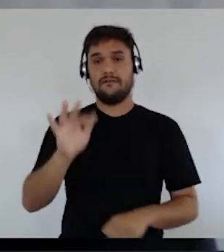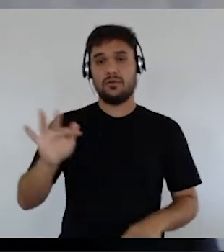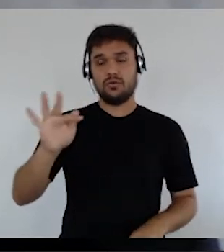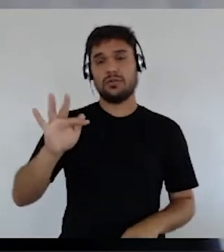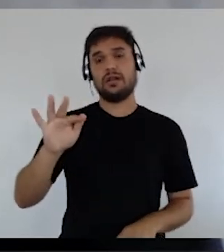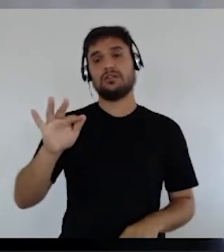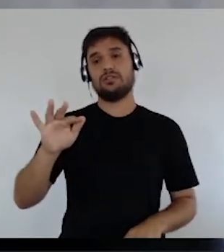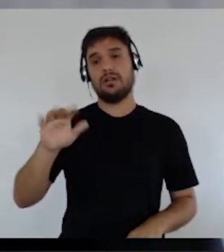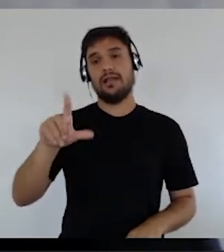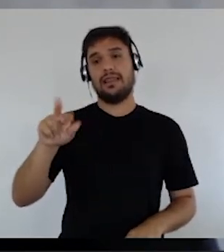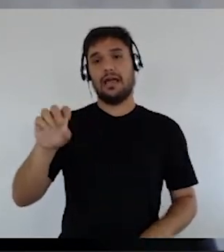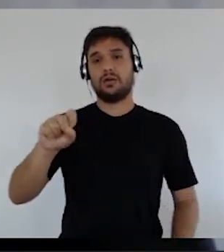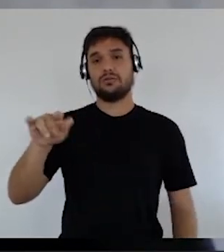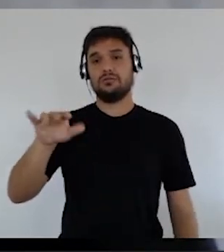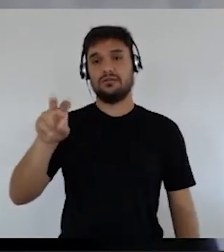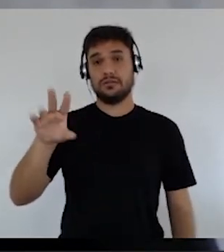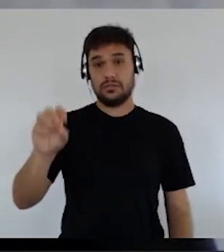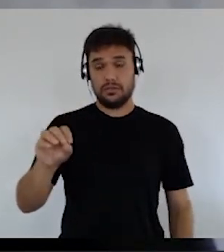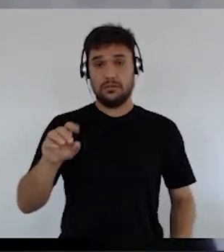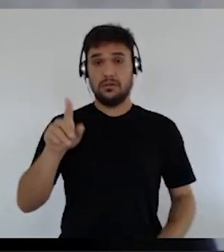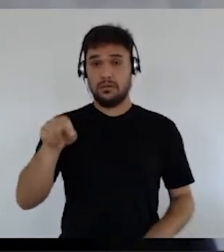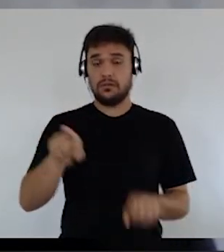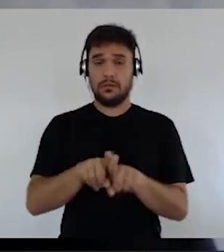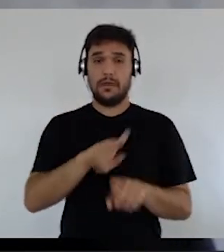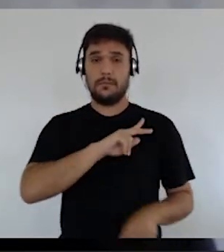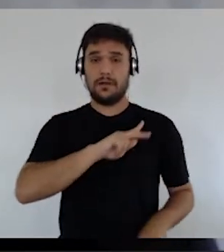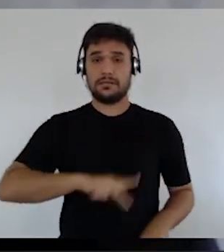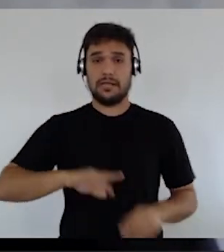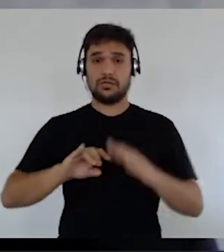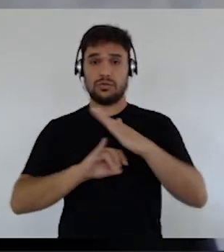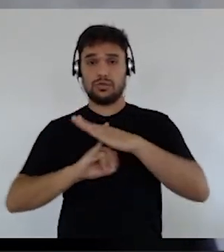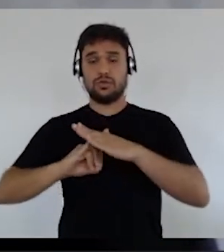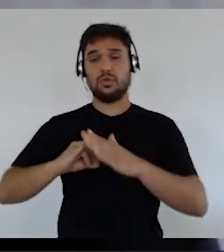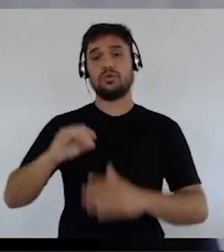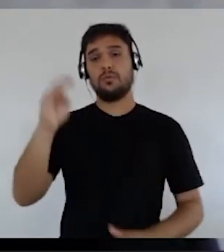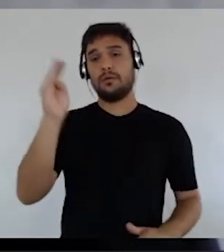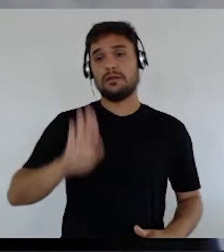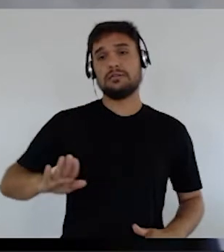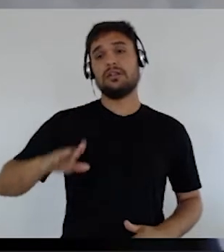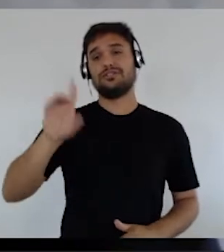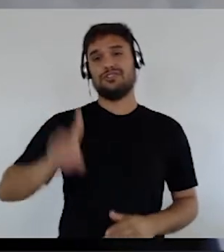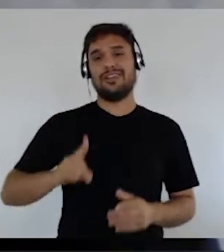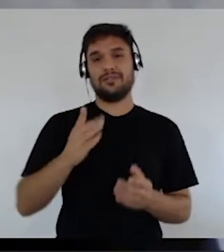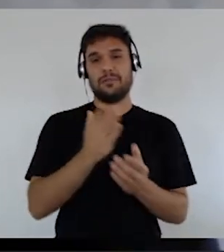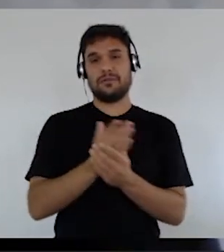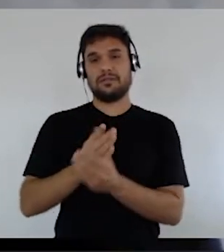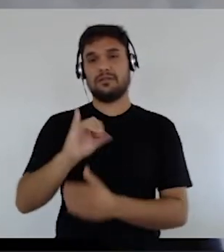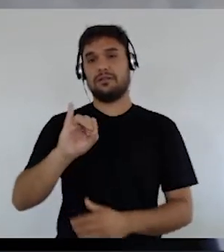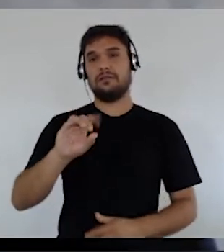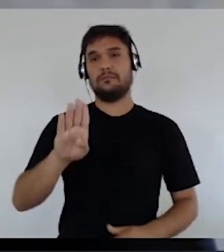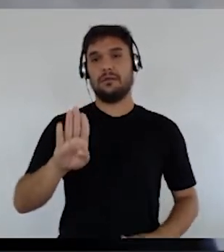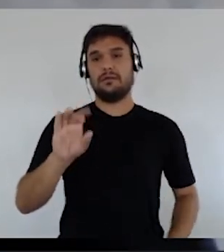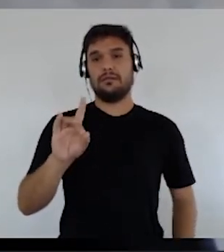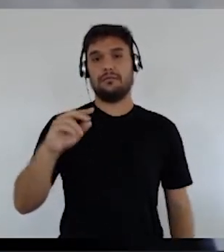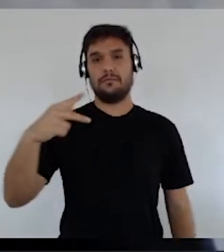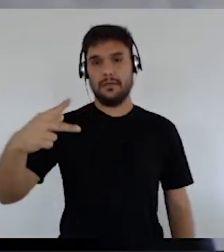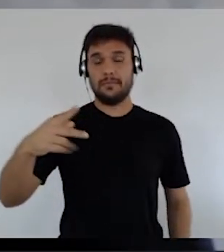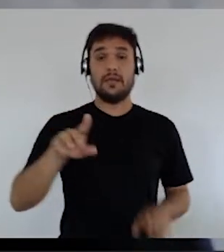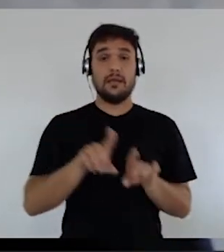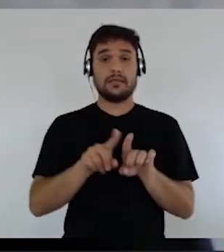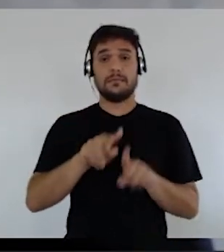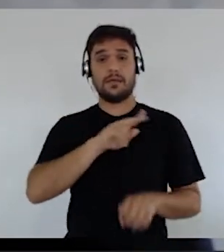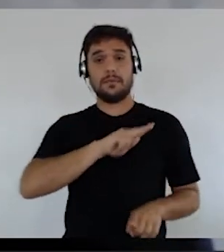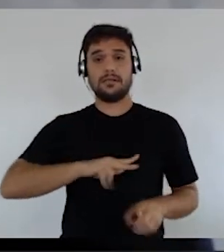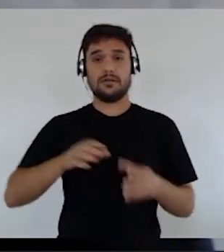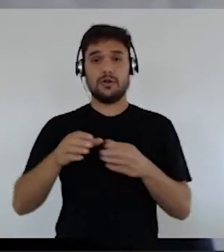Largo São Francisco. Presidente do Instituto Brasileiro de Direito Processual, o IBDP. Presidente